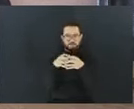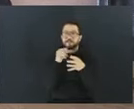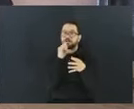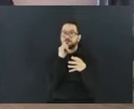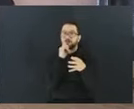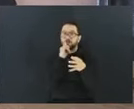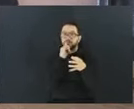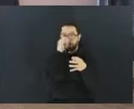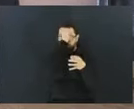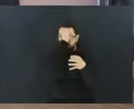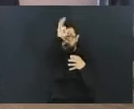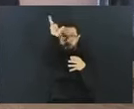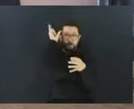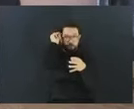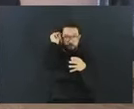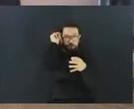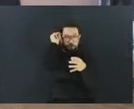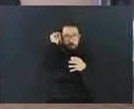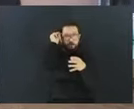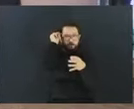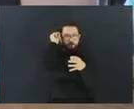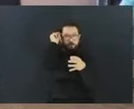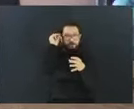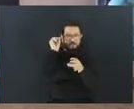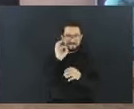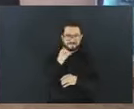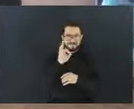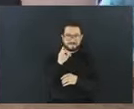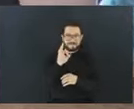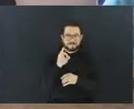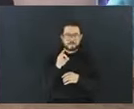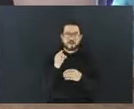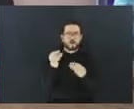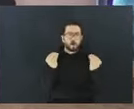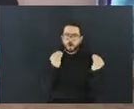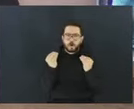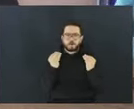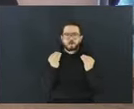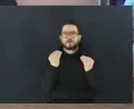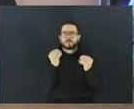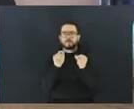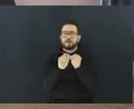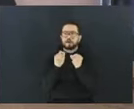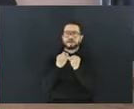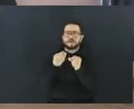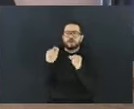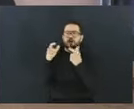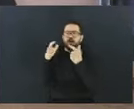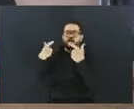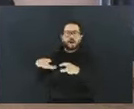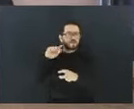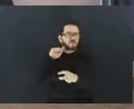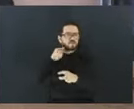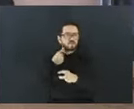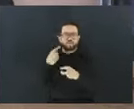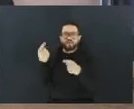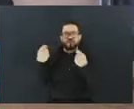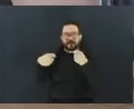nós no sentido de corte de roçada de mato, por exemplo, iluminação pública, que ajuda e contribui muito,